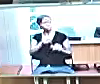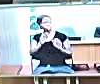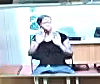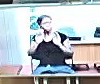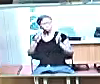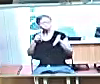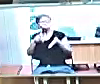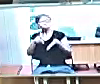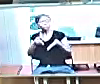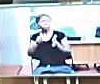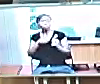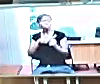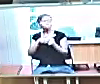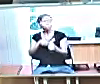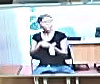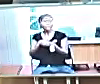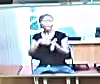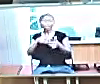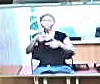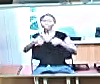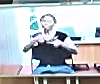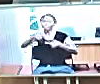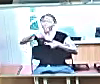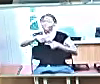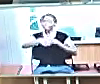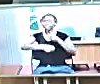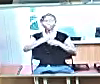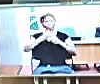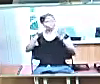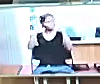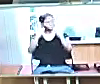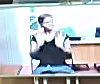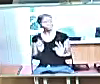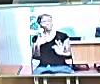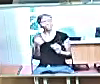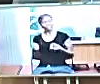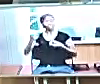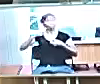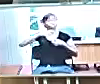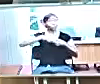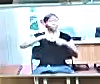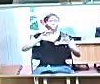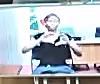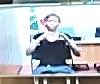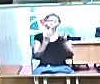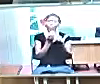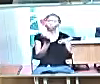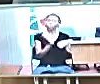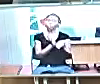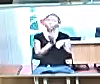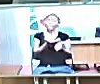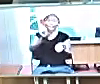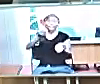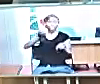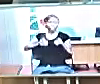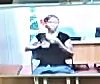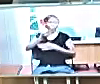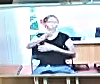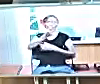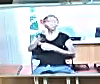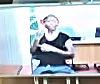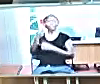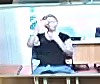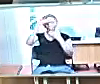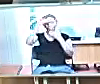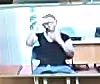processo desse ano não fico muito feliz também né eu tô voltando à comissão que a gente criou lá em 2003 muito obrigado